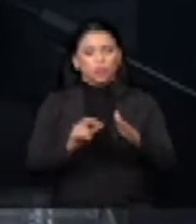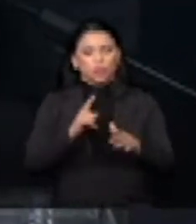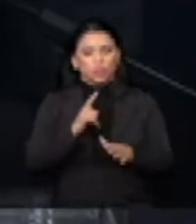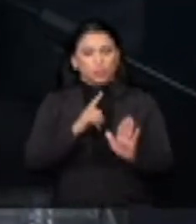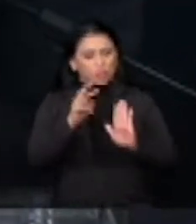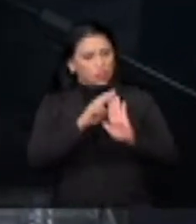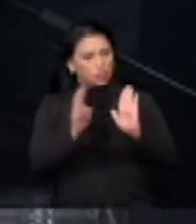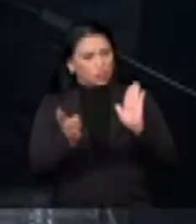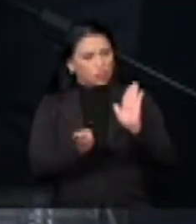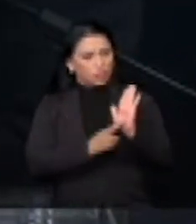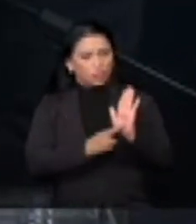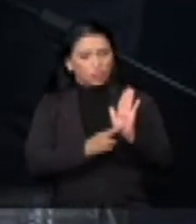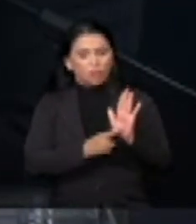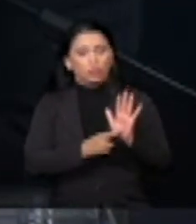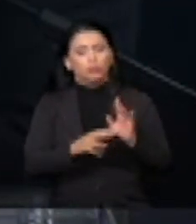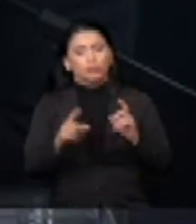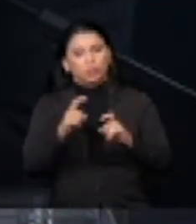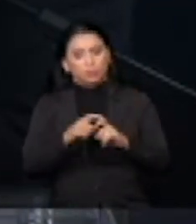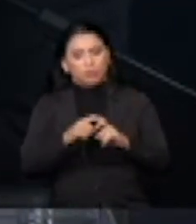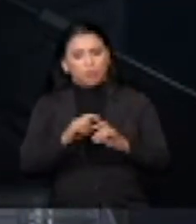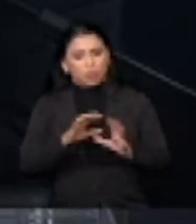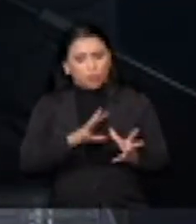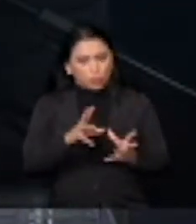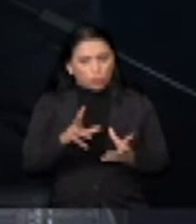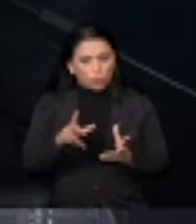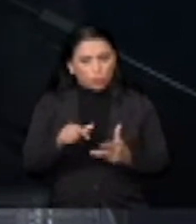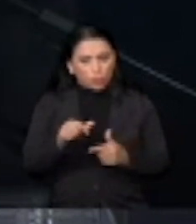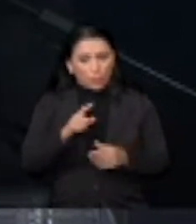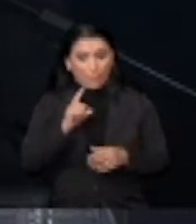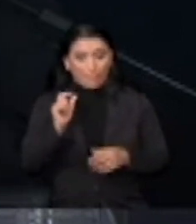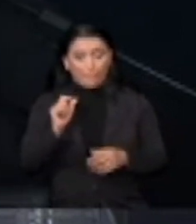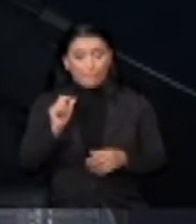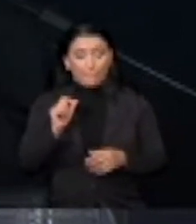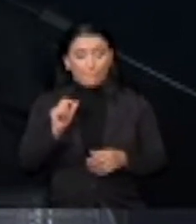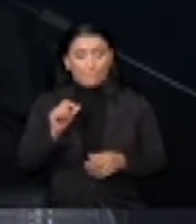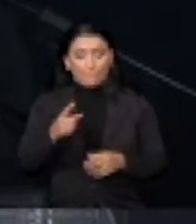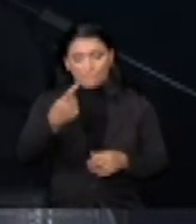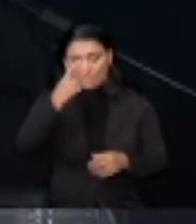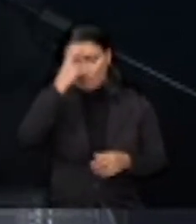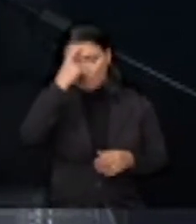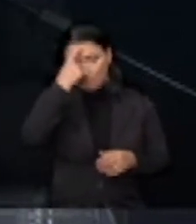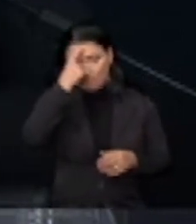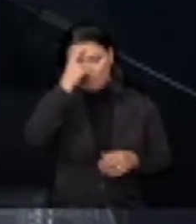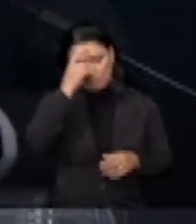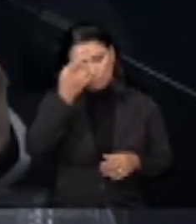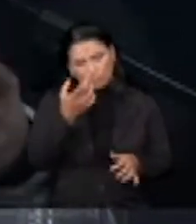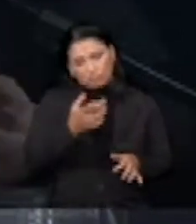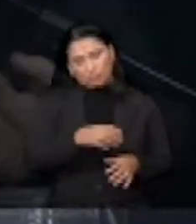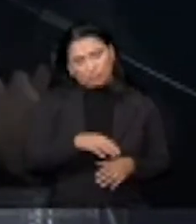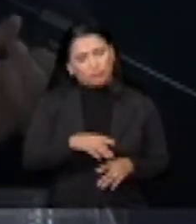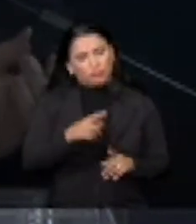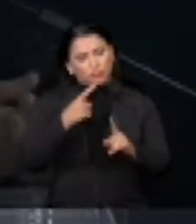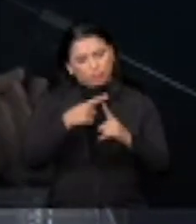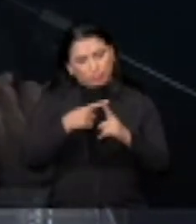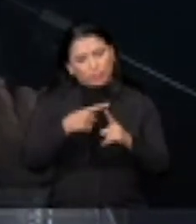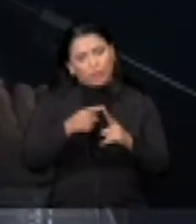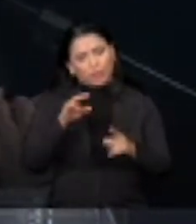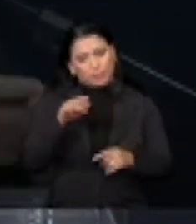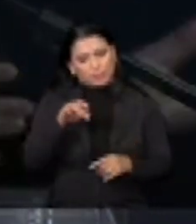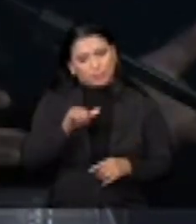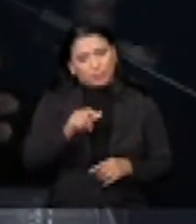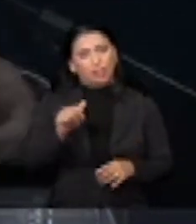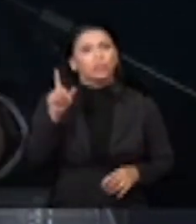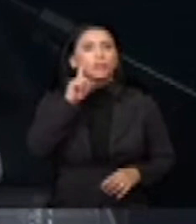reguladora da Medicina do mundo é bem verdade que a Índia tem mais médicos É verdade que os Estados Unidos